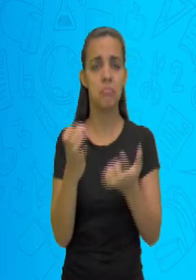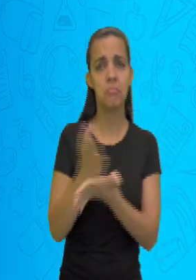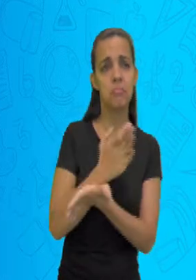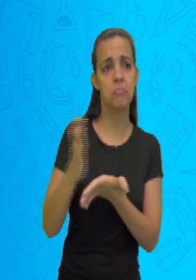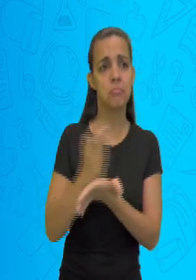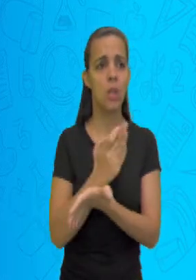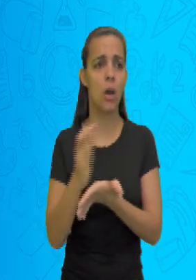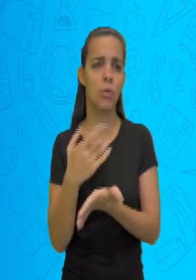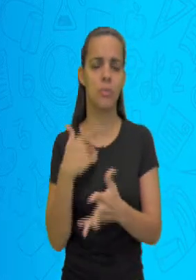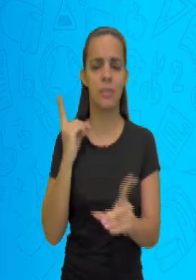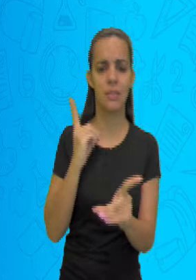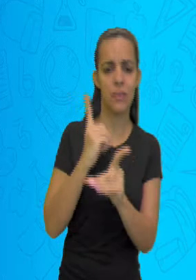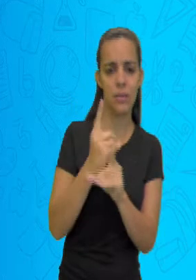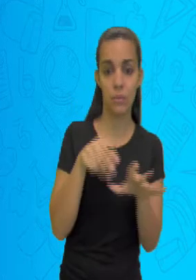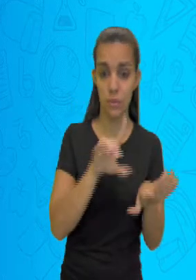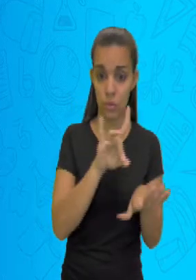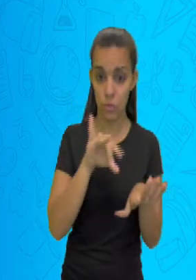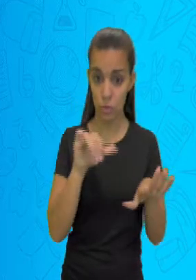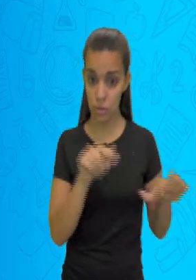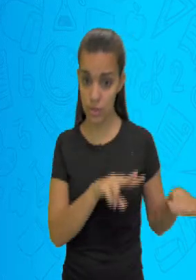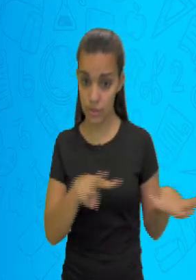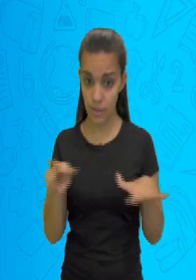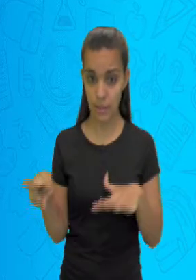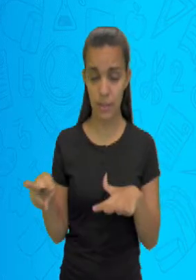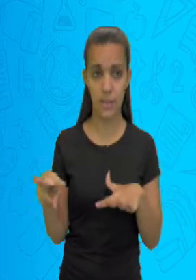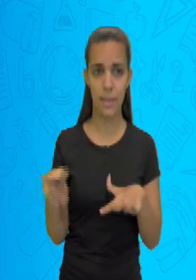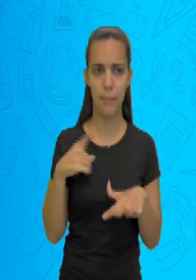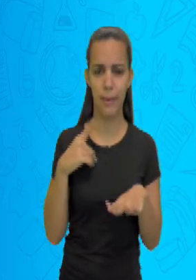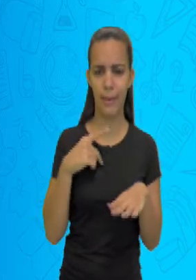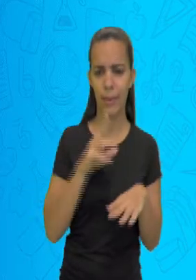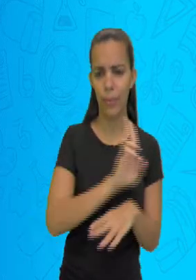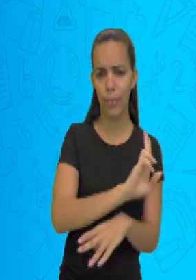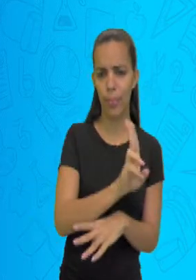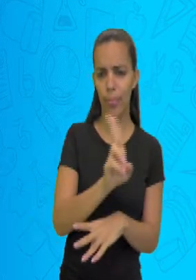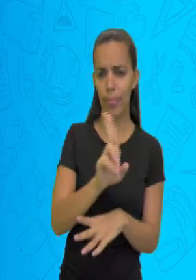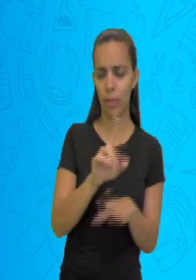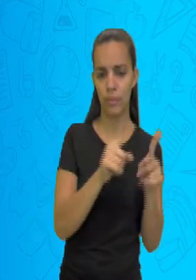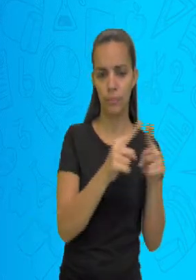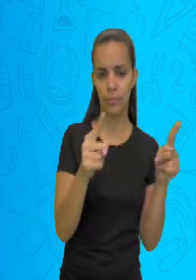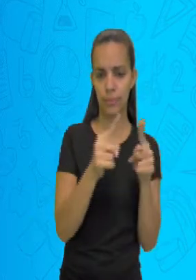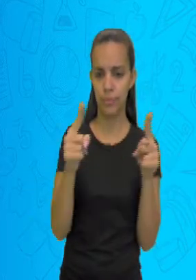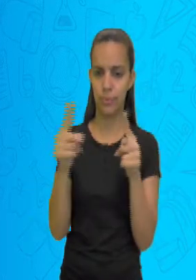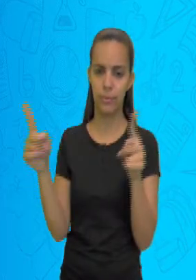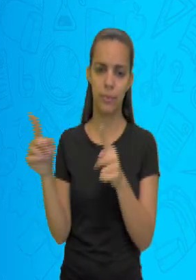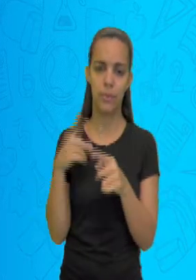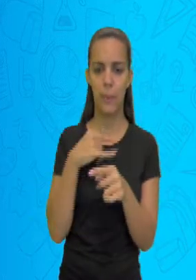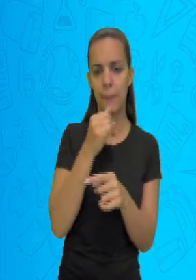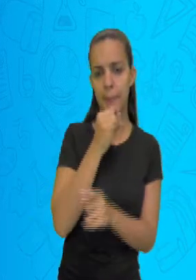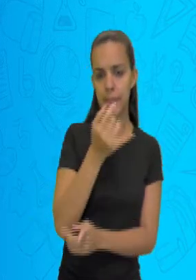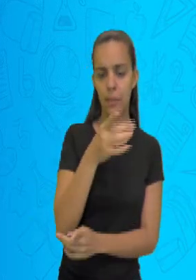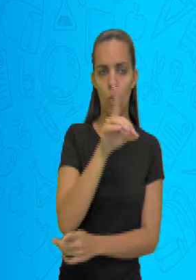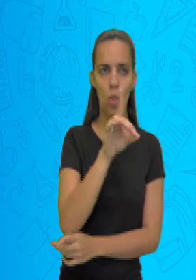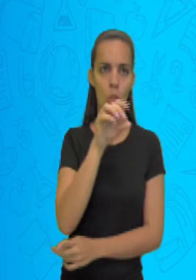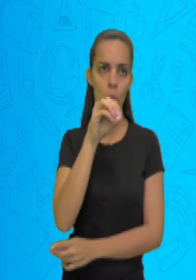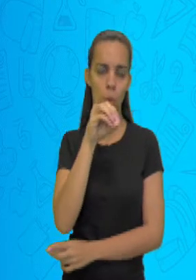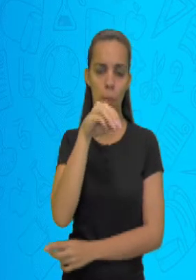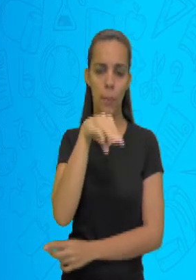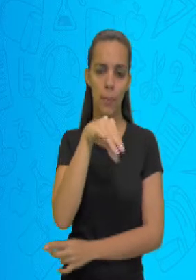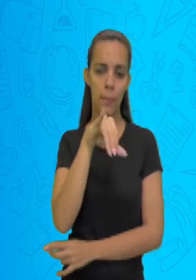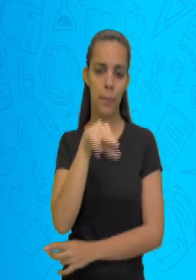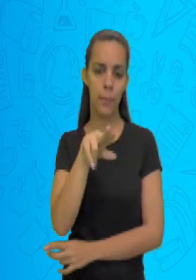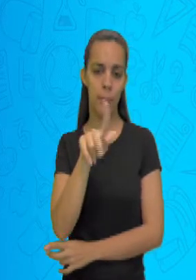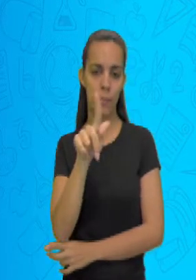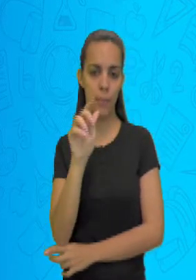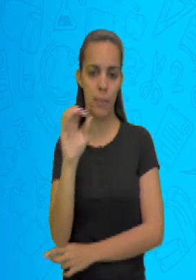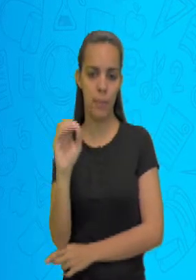gente vai encontrar os dias da semana pelos nomes. Olha só, domingo, primeiro dia da semana. Olha lá, esse